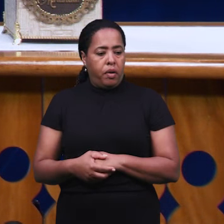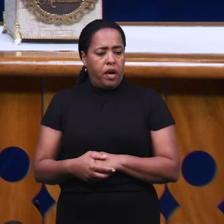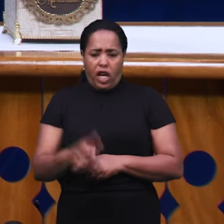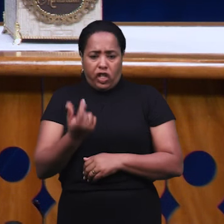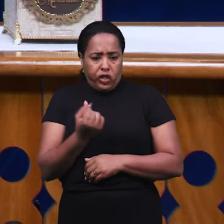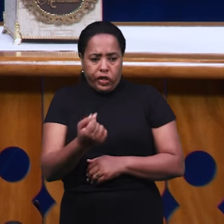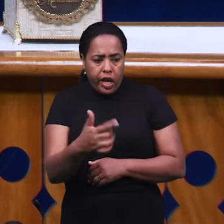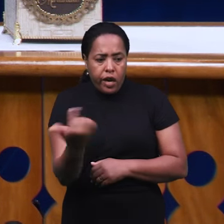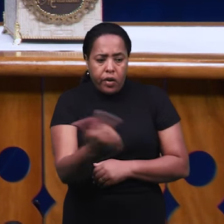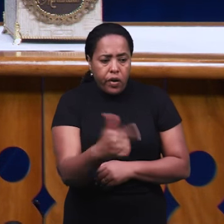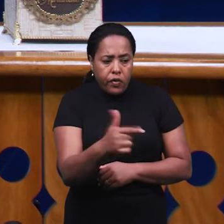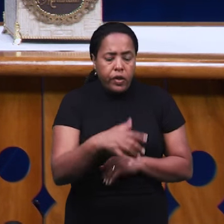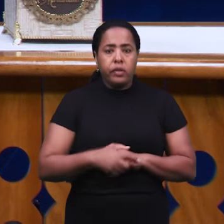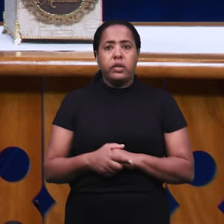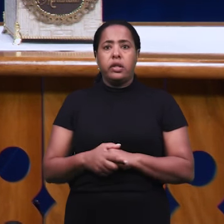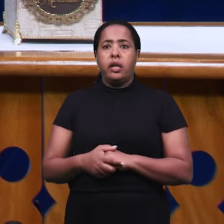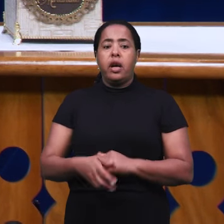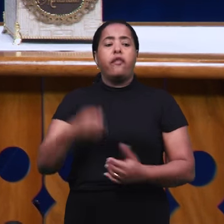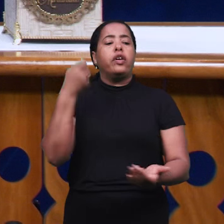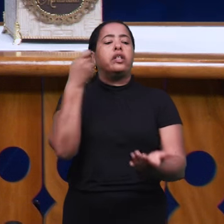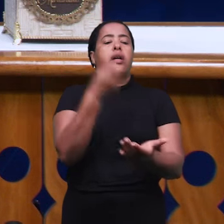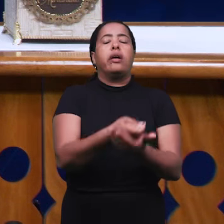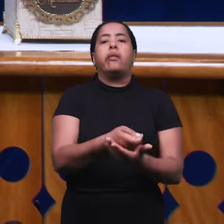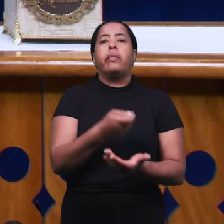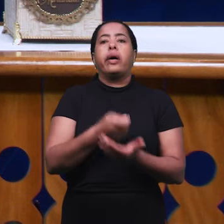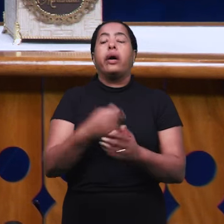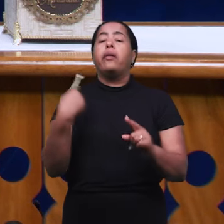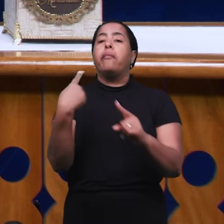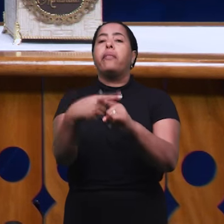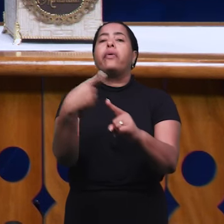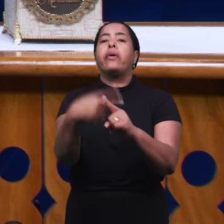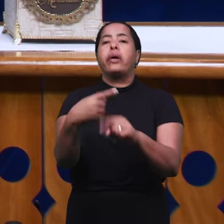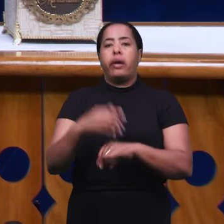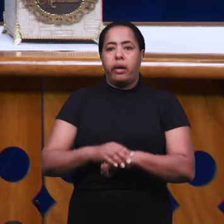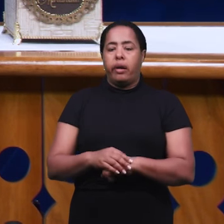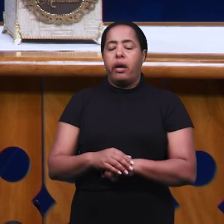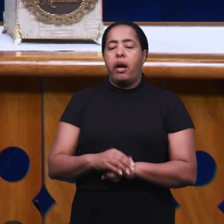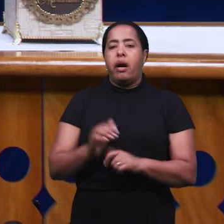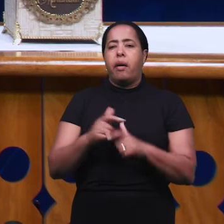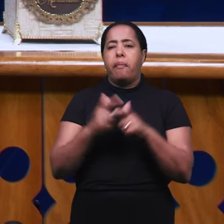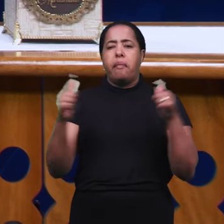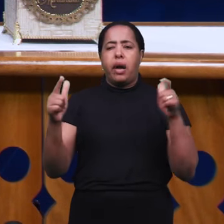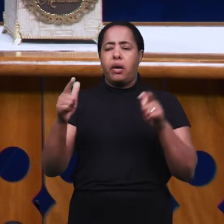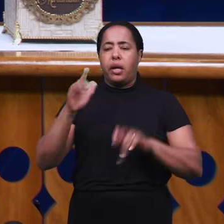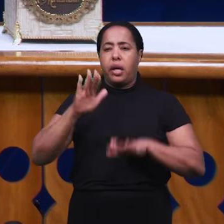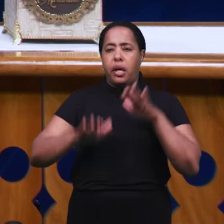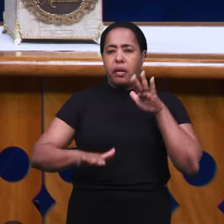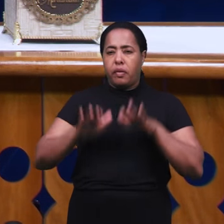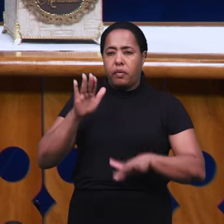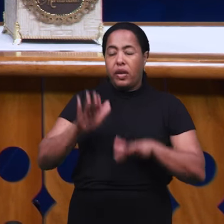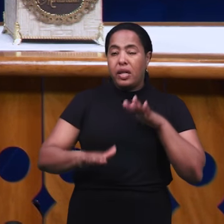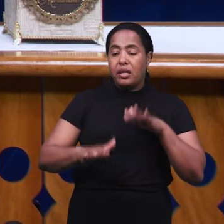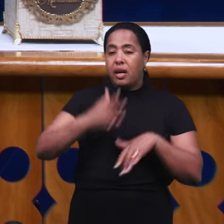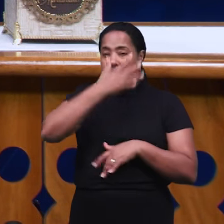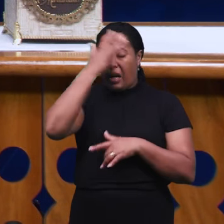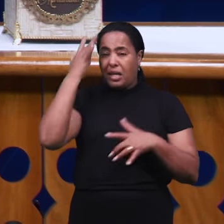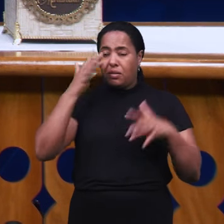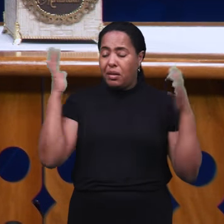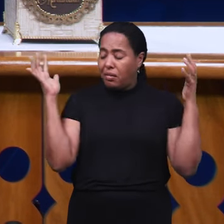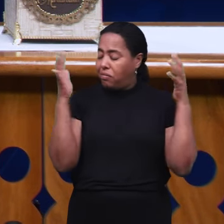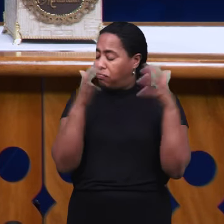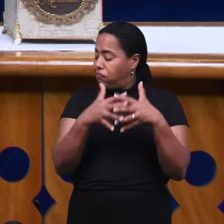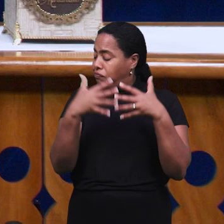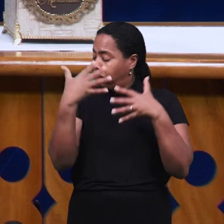nem tinha aquele dinheiro para pagar. Ele ia ter que pagar. Então, muitas vezes, as pessoas entram em